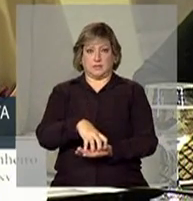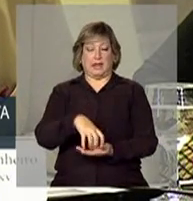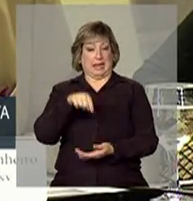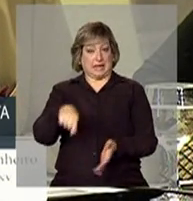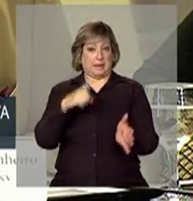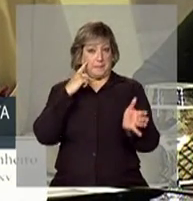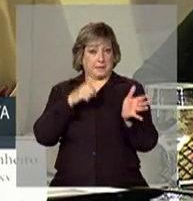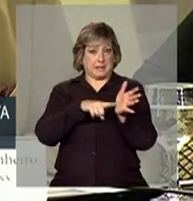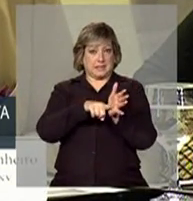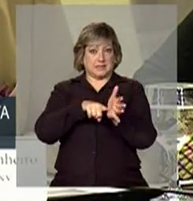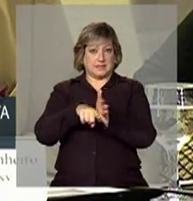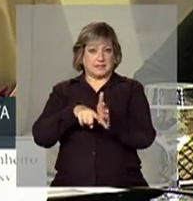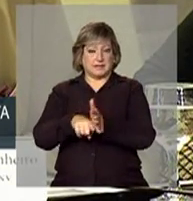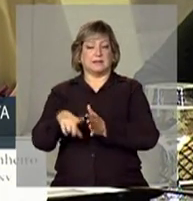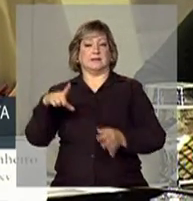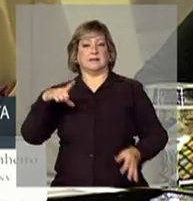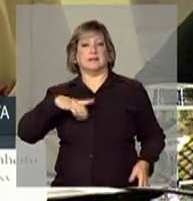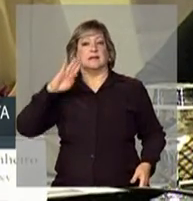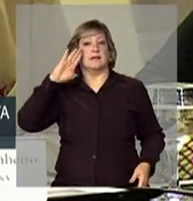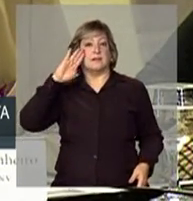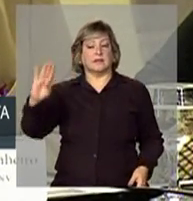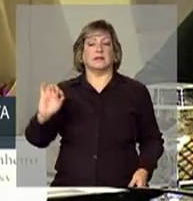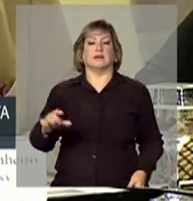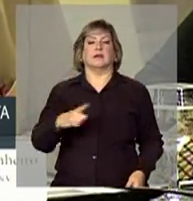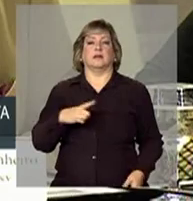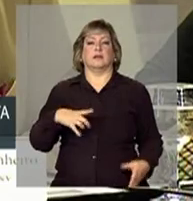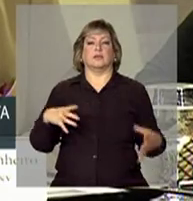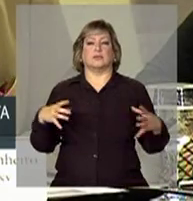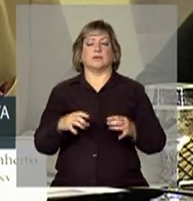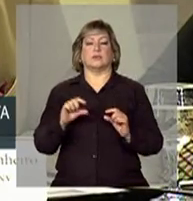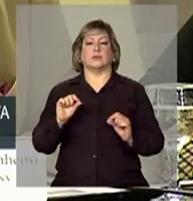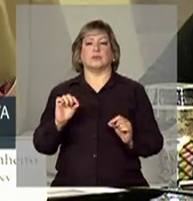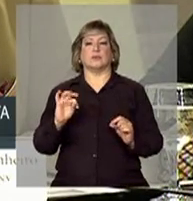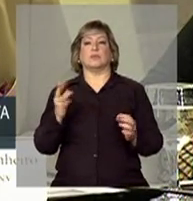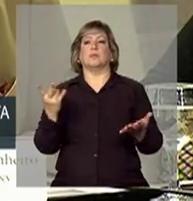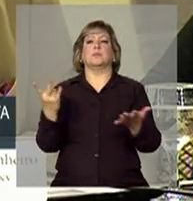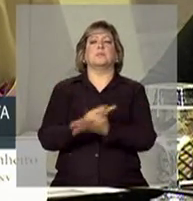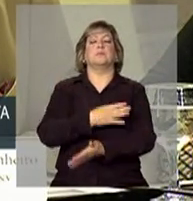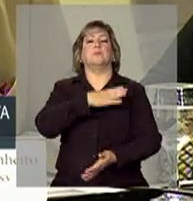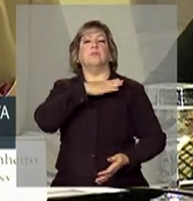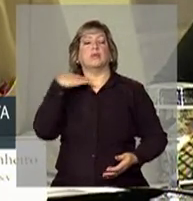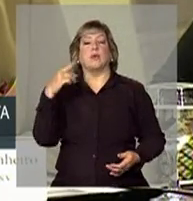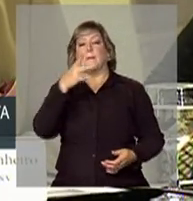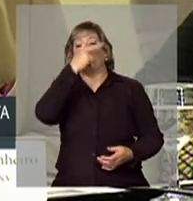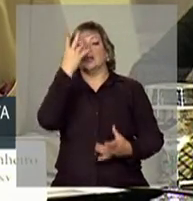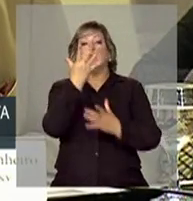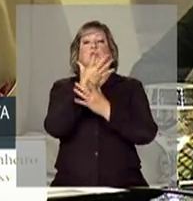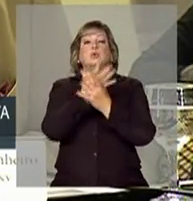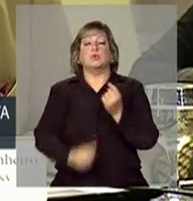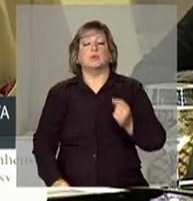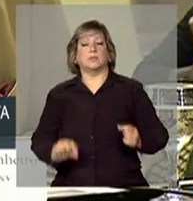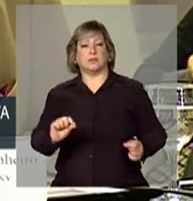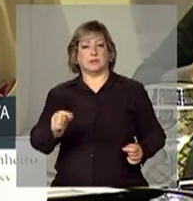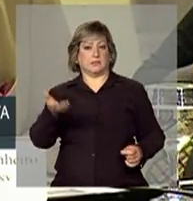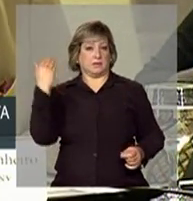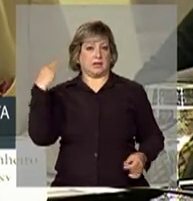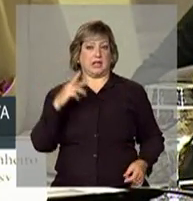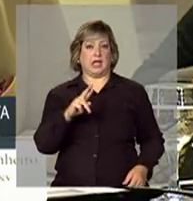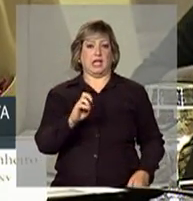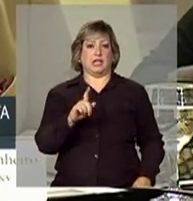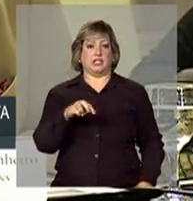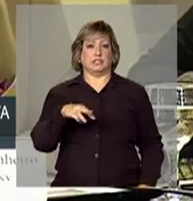como prioridade o levantamento das informações relacionadas às mortes e desaparecimentos ocorridos durante o regime